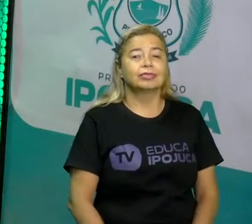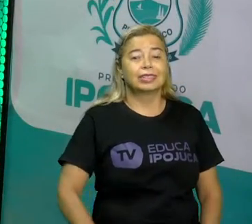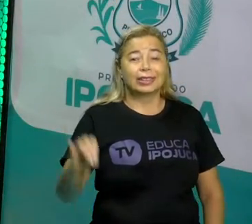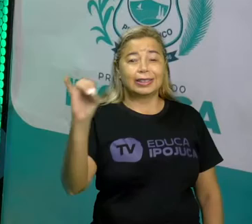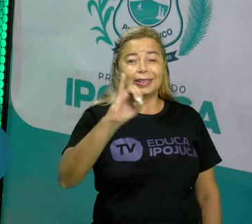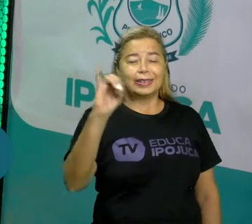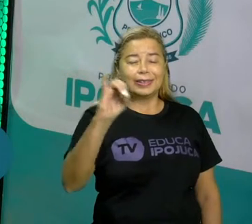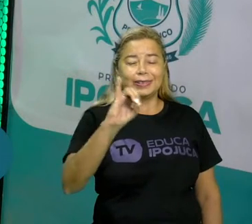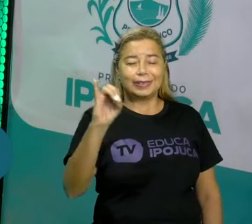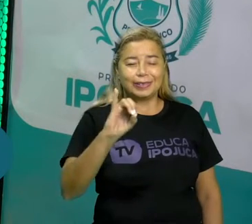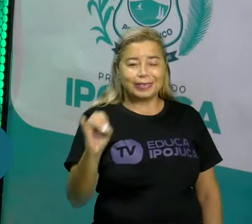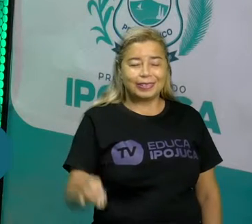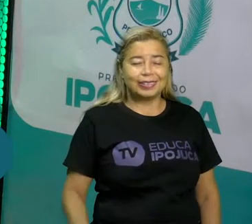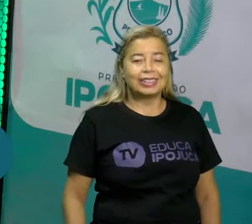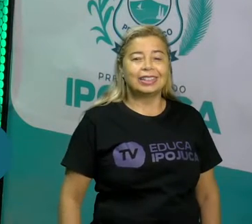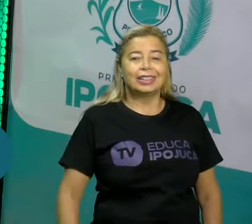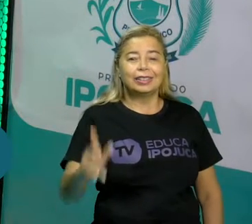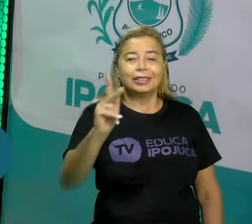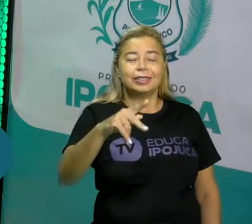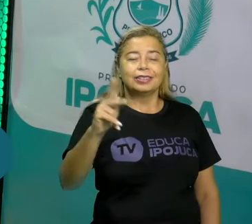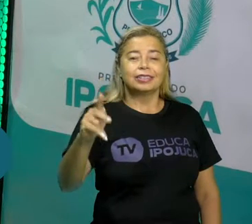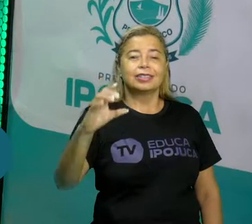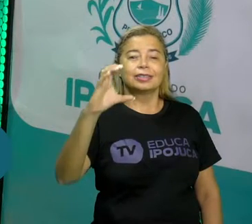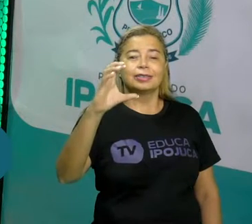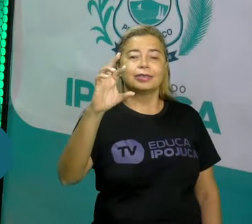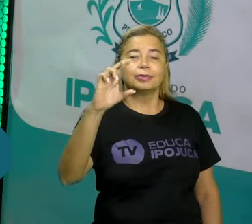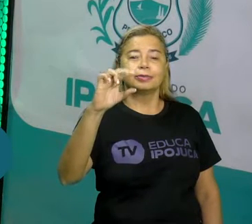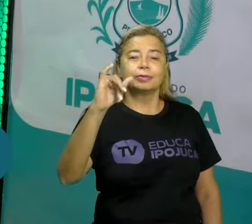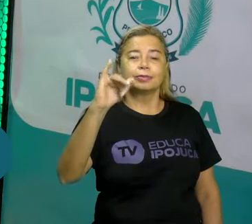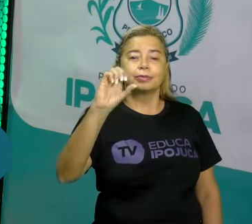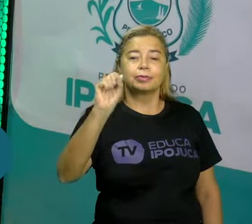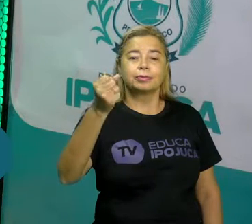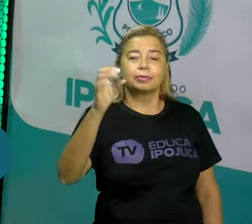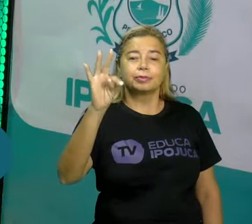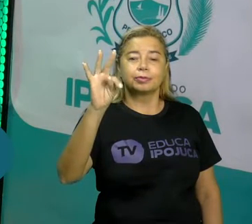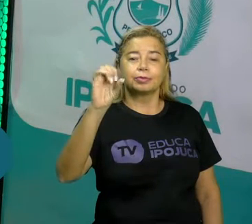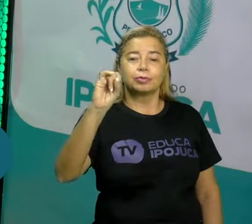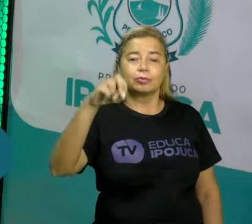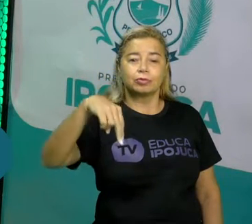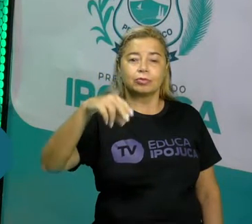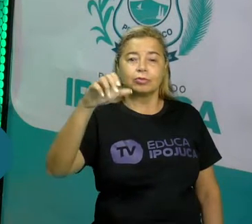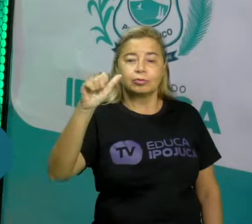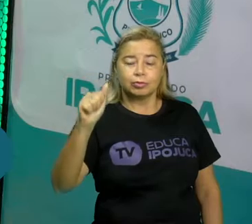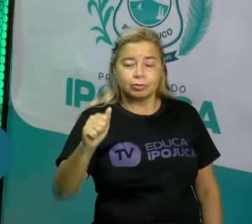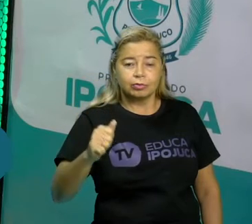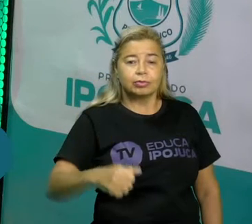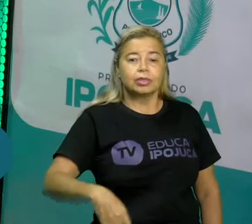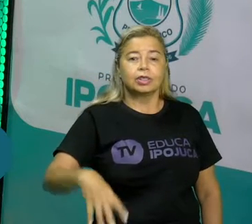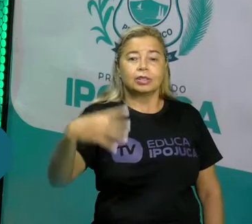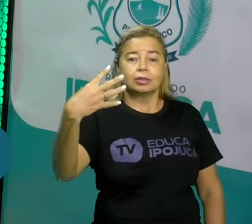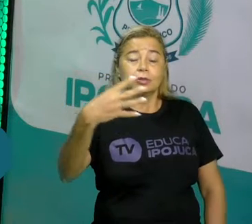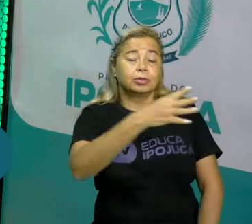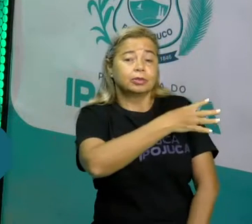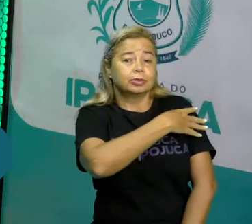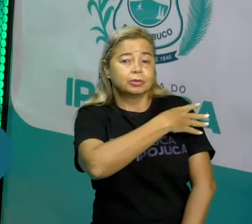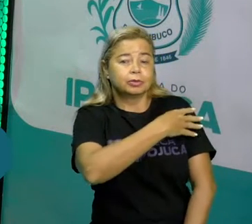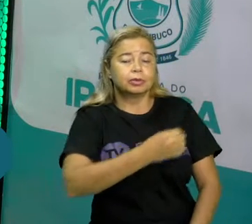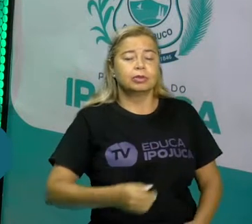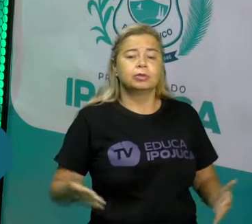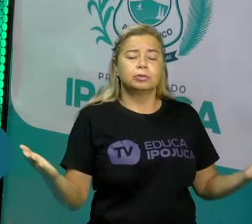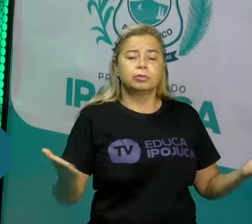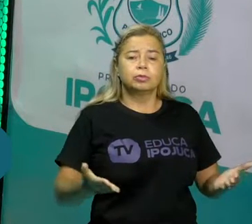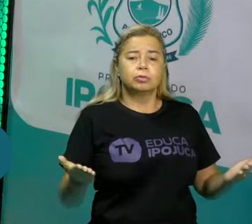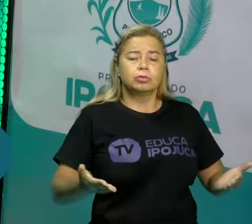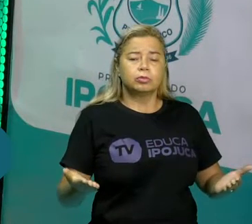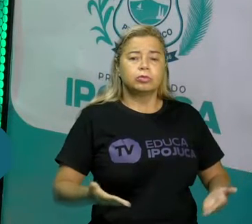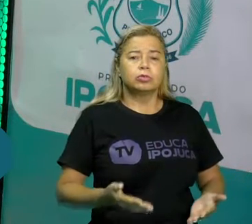Olá, meu nome é Cristina Chagas, sou professora do quarto ano e hoje nós vamos ter uma aula de língua portuguesa